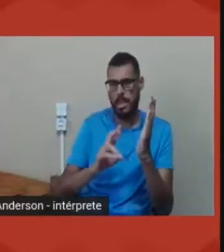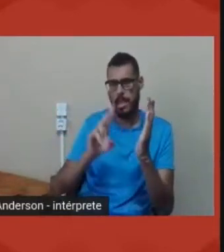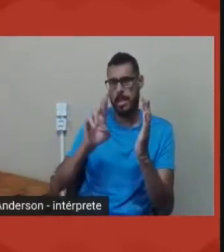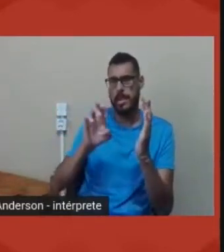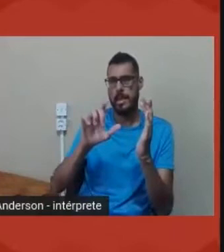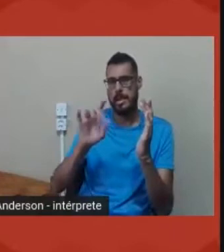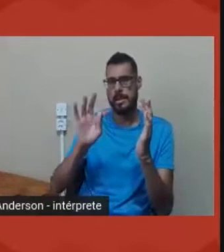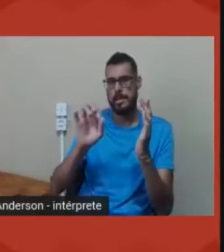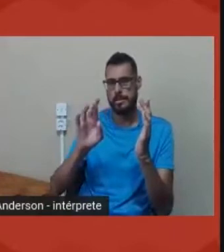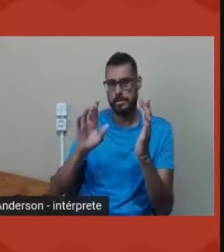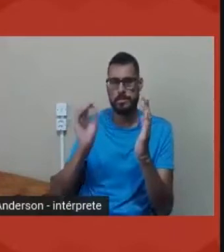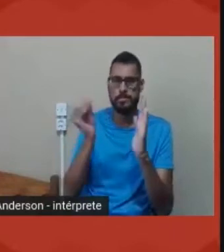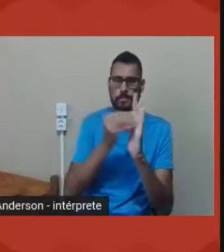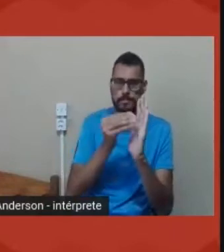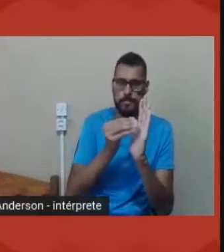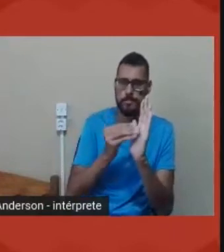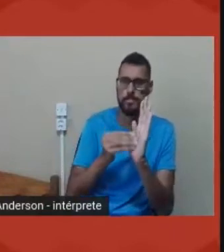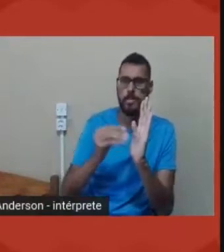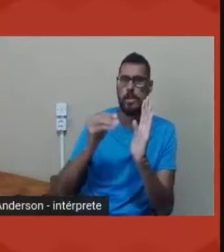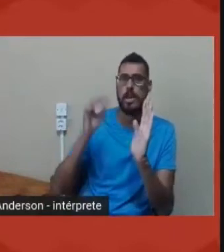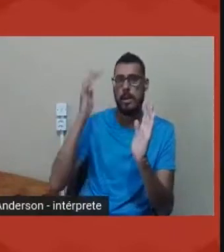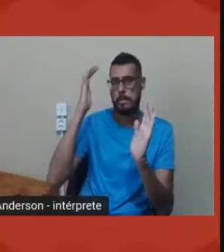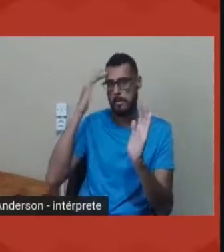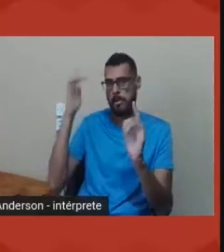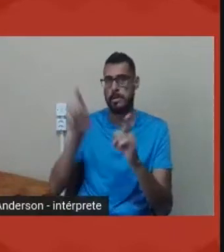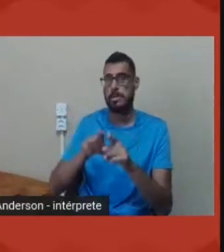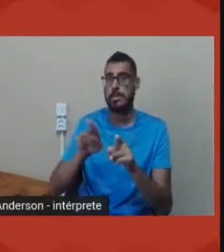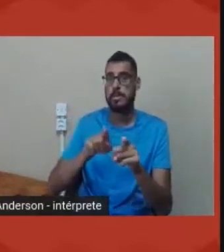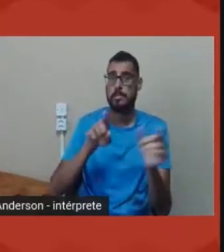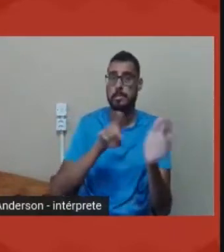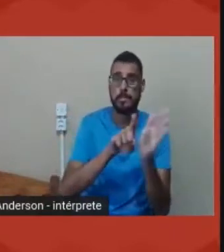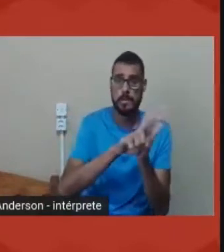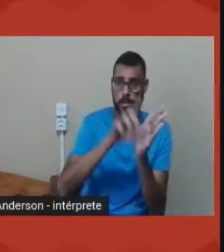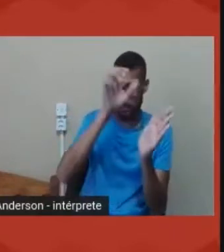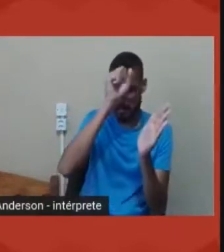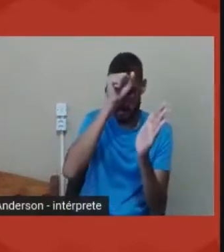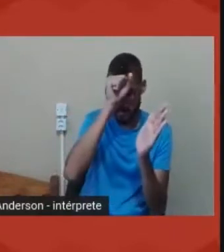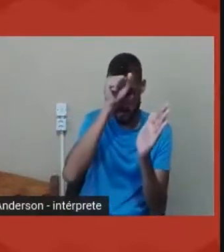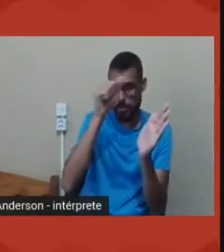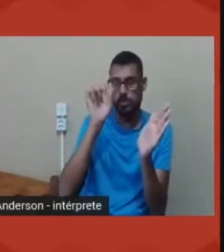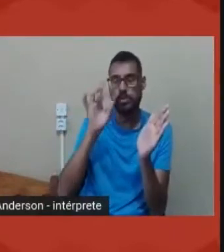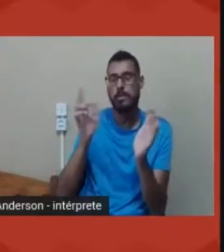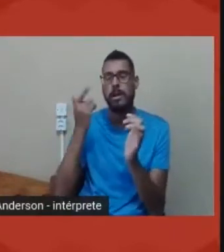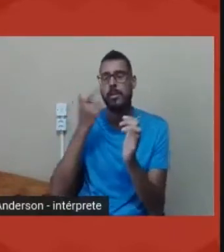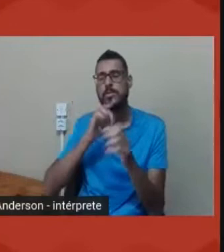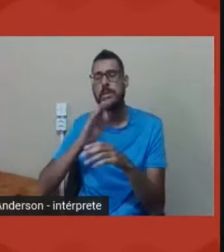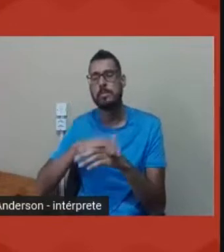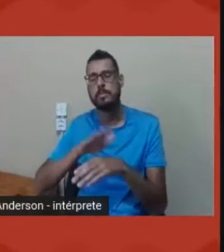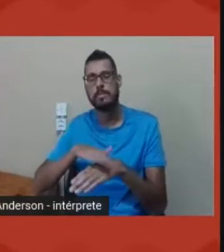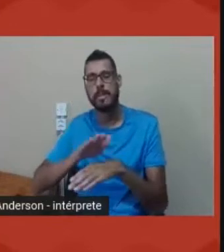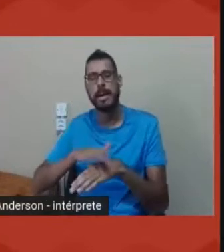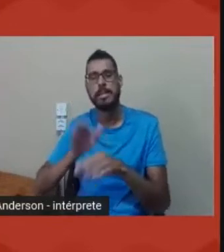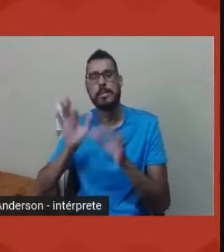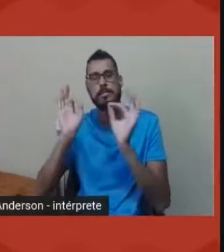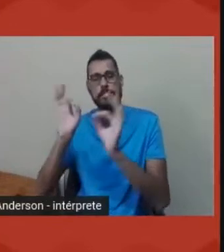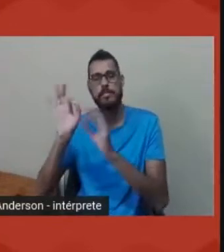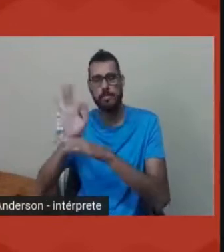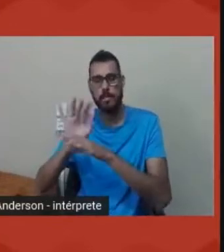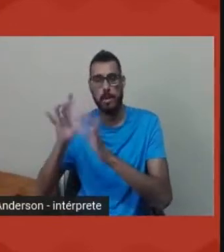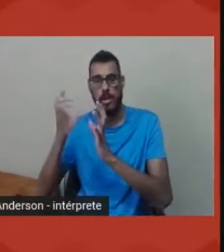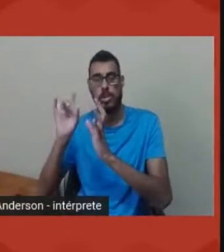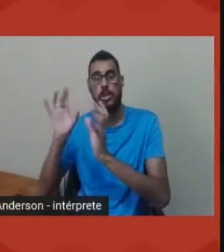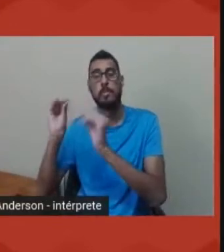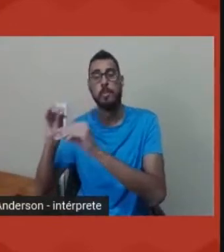colocar as hipóteses e as questões de aprendizagem, só para ficar formalizadinho. Não quero atrapalhar a resolução, só quero deixar o link. Beleza?